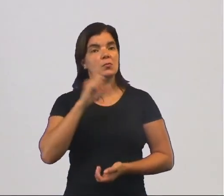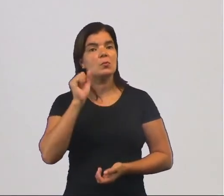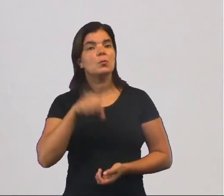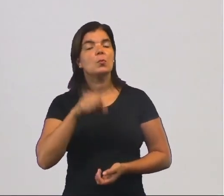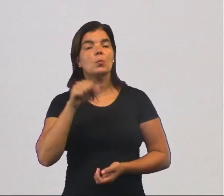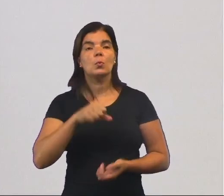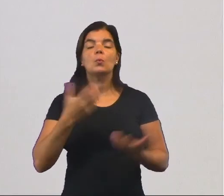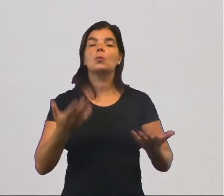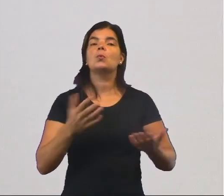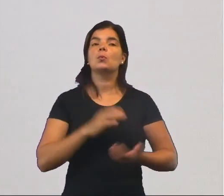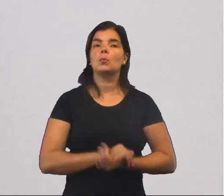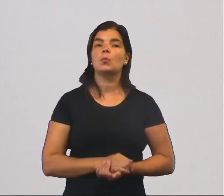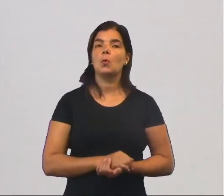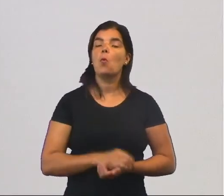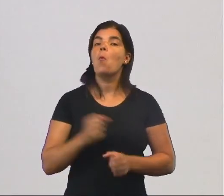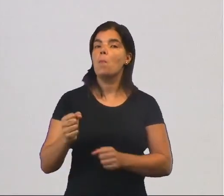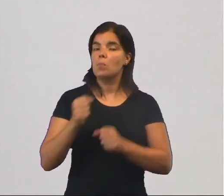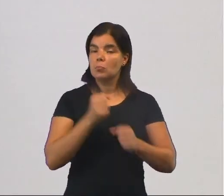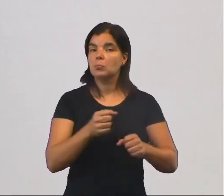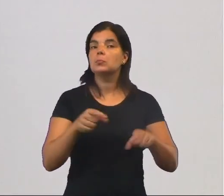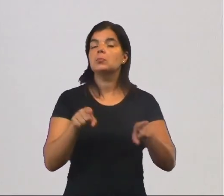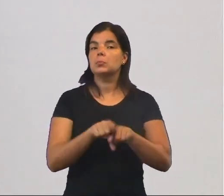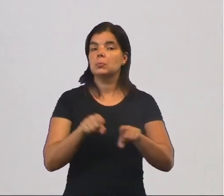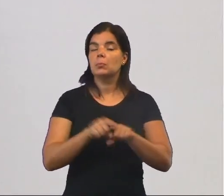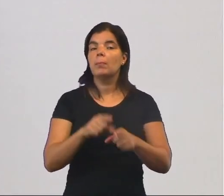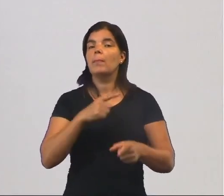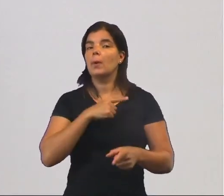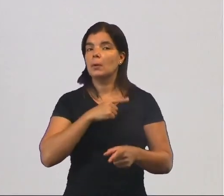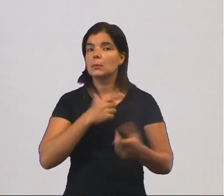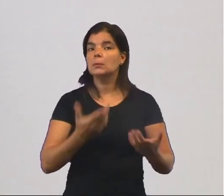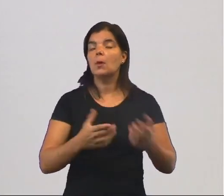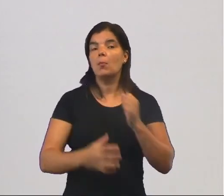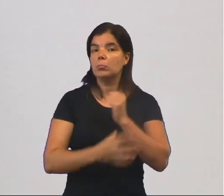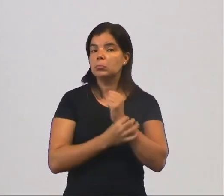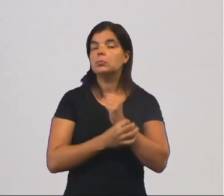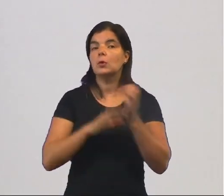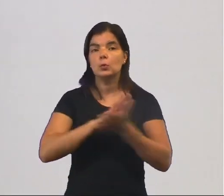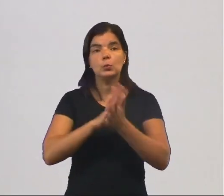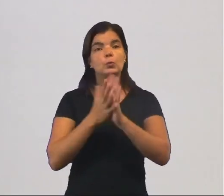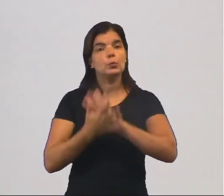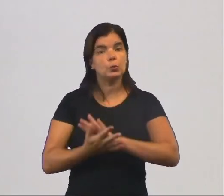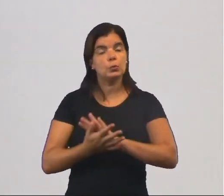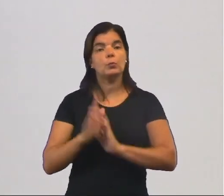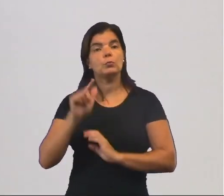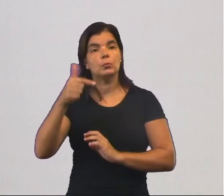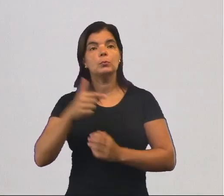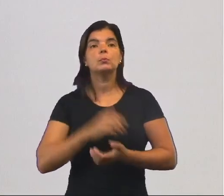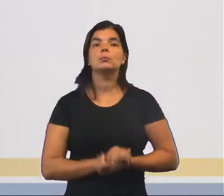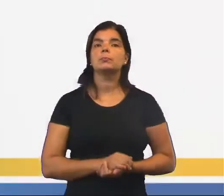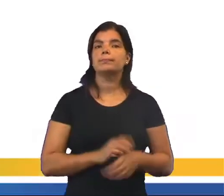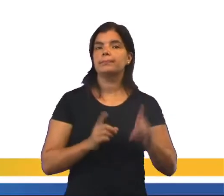sim um poder suficiente para garantir a destruição do adversário.